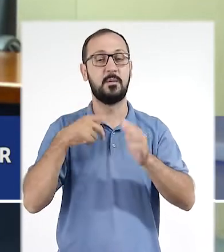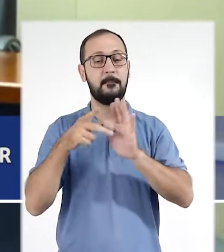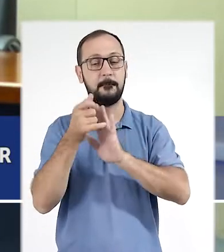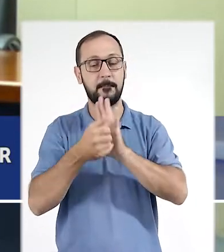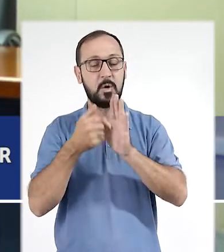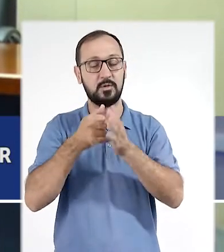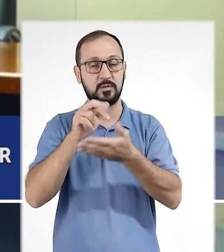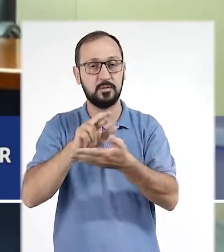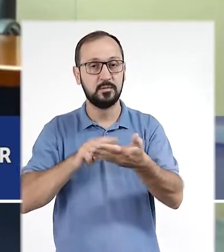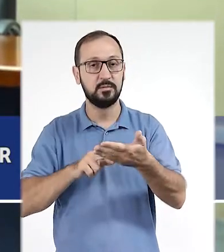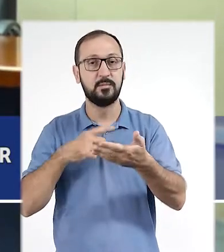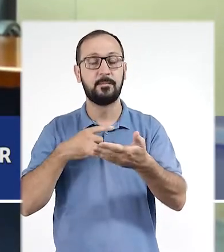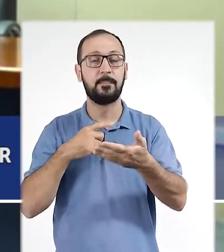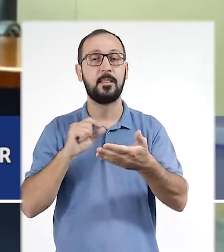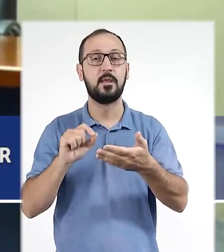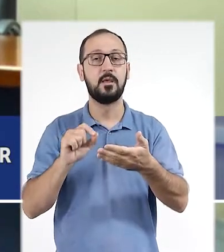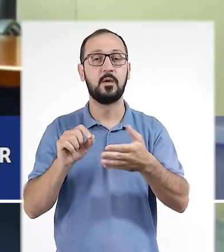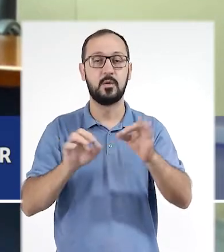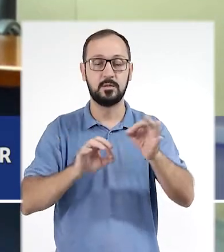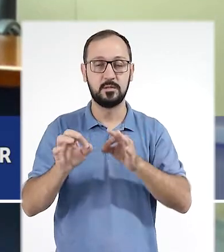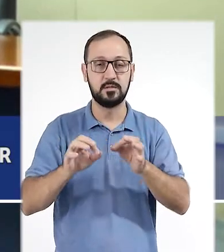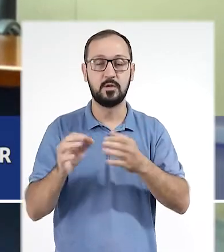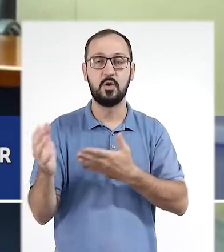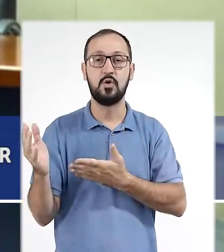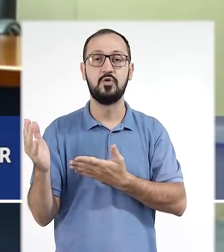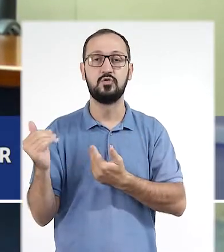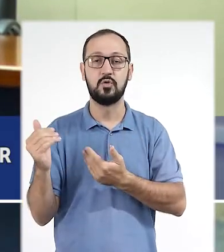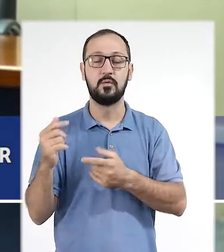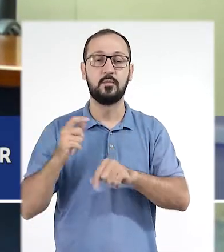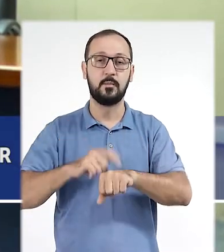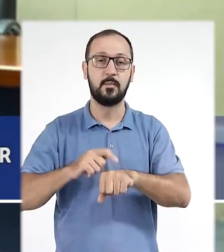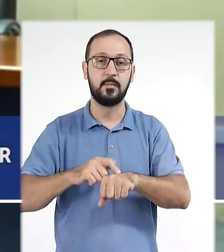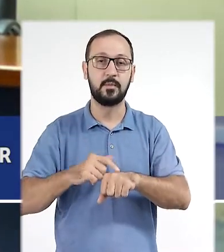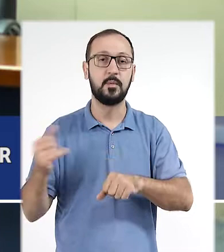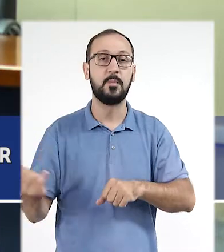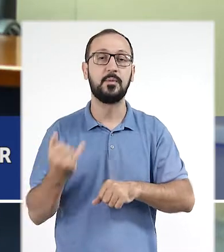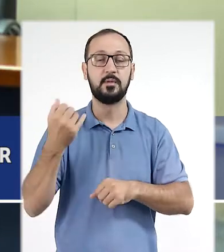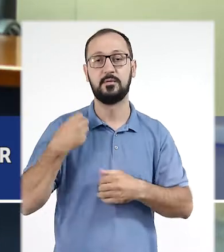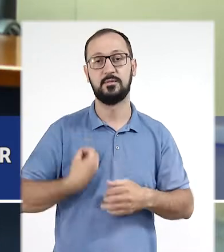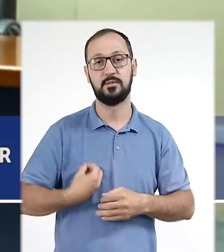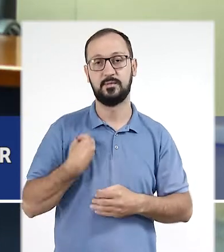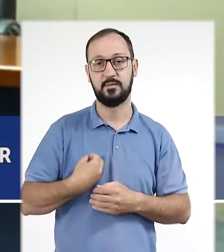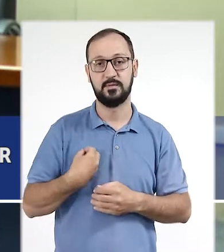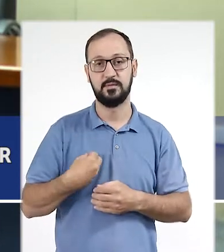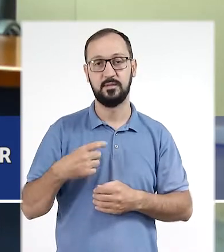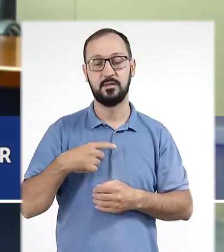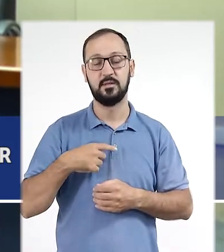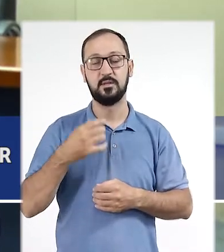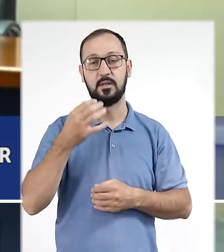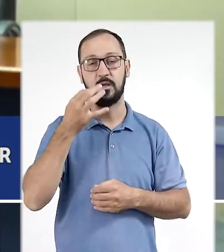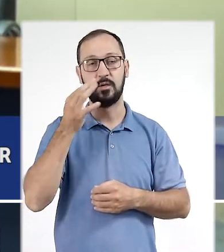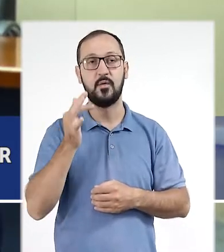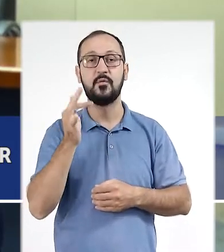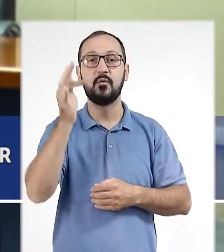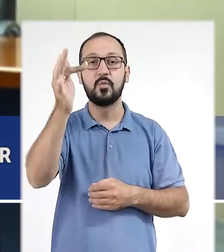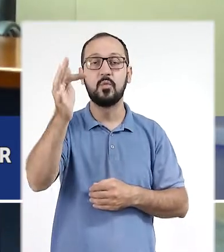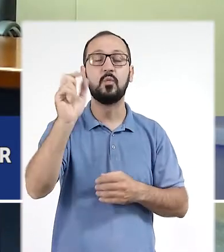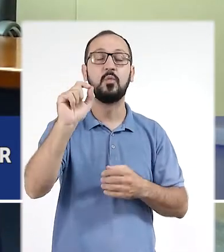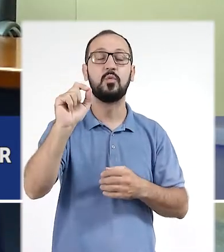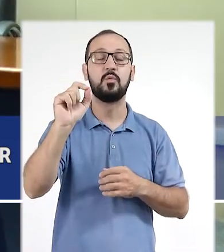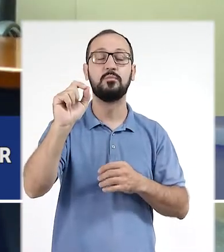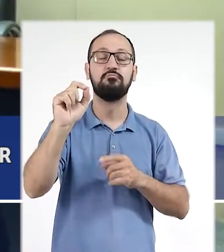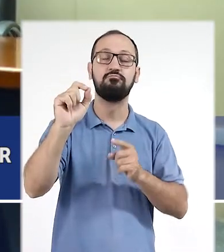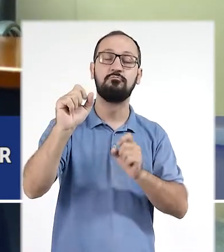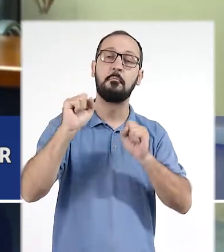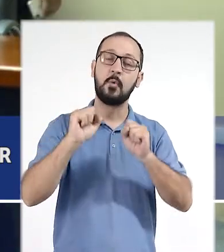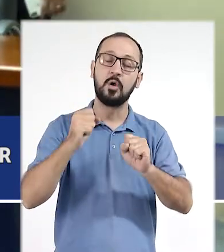que nós relatamos, ele permite justamente esse jovem que está num momento assim importante da sua vida, né? Que tem uma perspectiva de ter